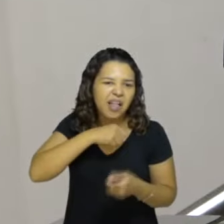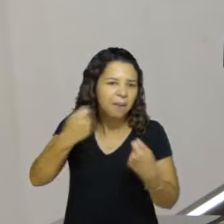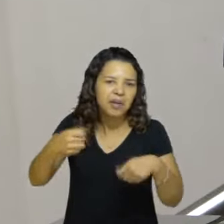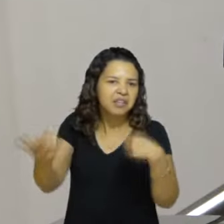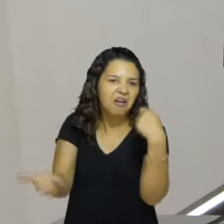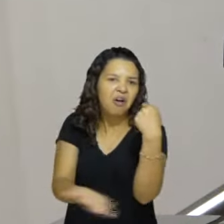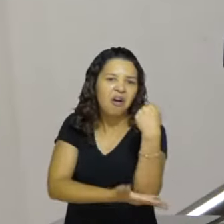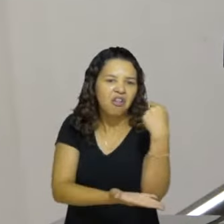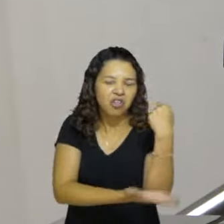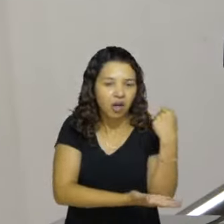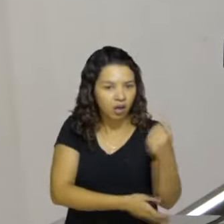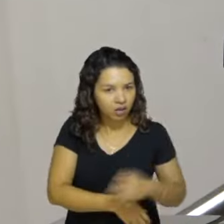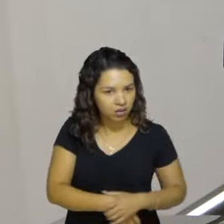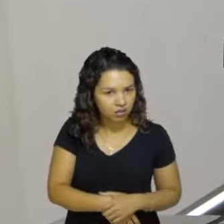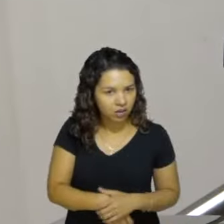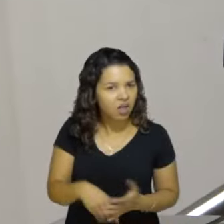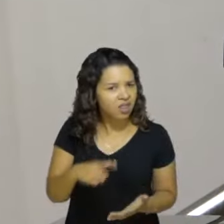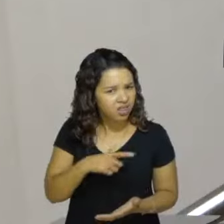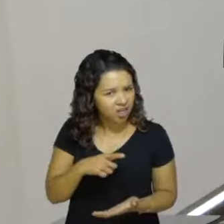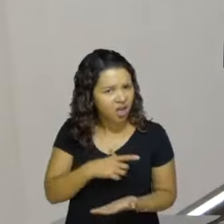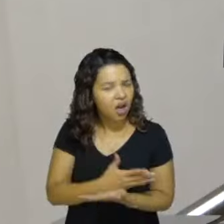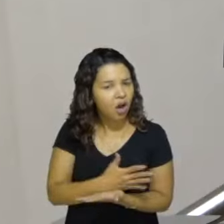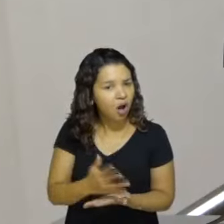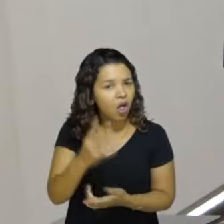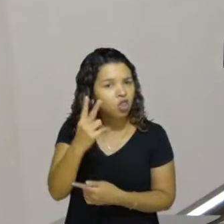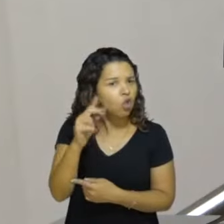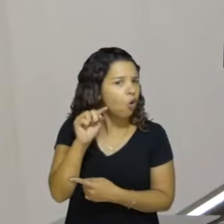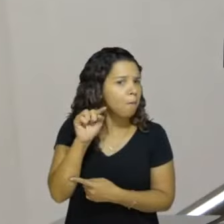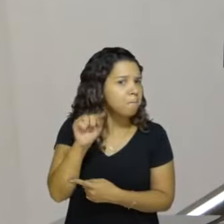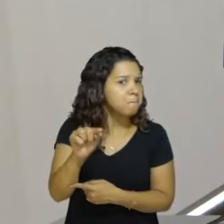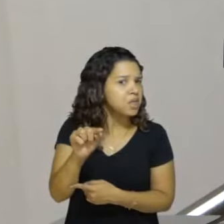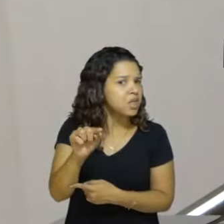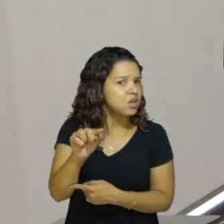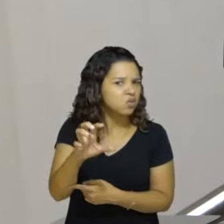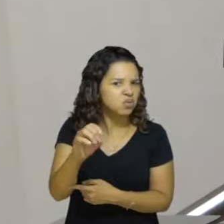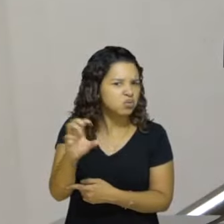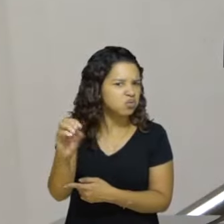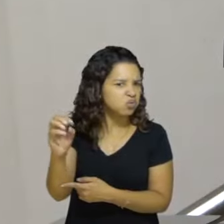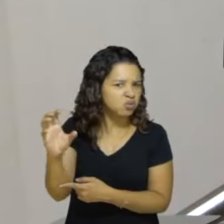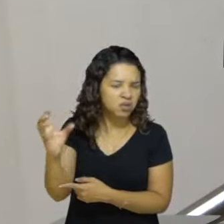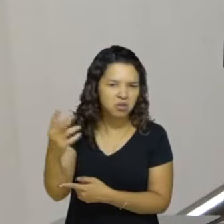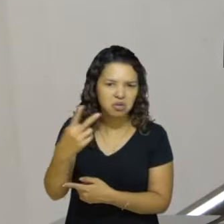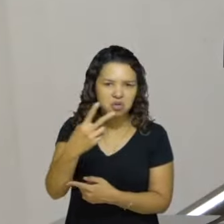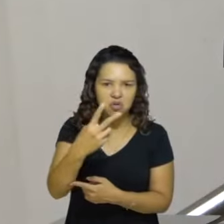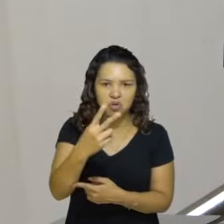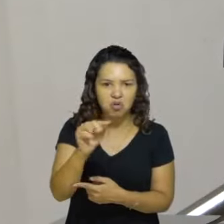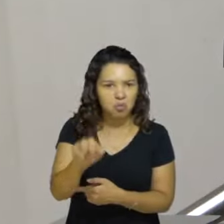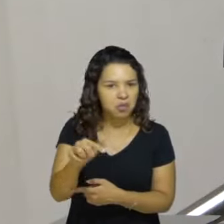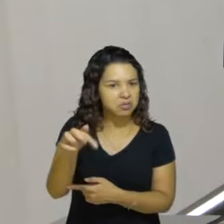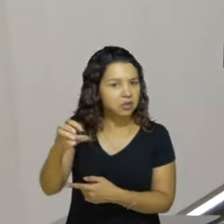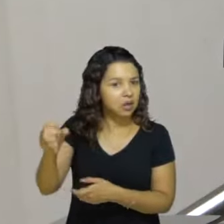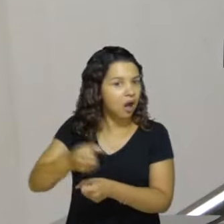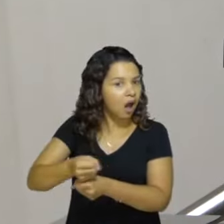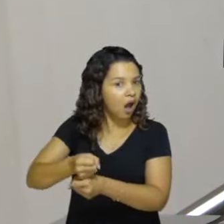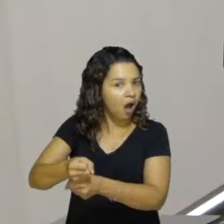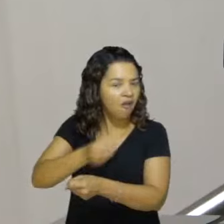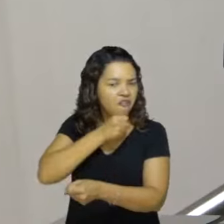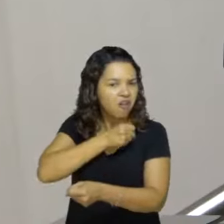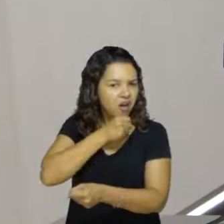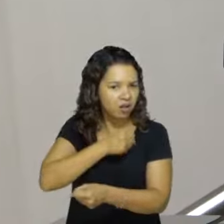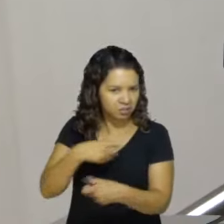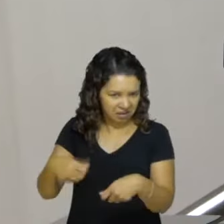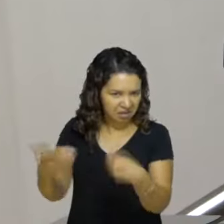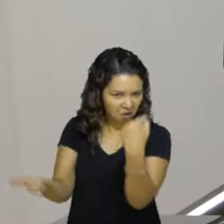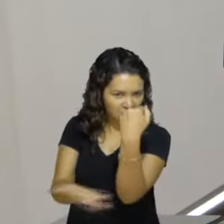2000, estima-se, de 2200 a 2700 anos. Então quer dizer que tem que cortar a árvore sequoia porque ela